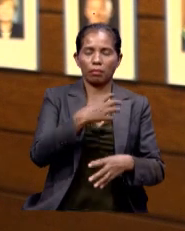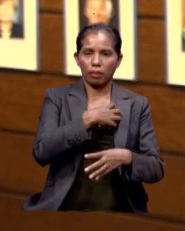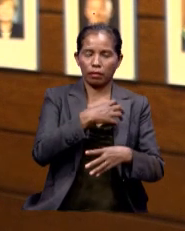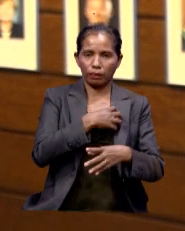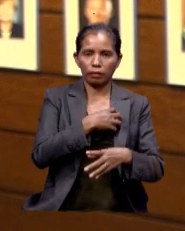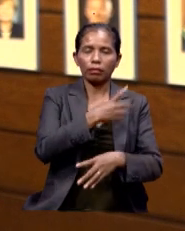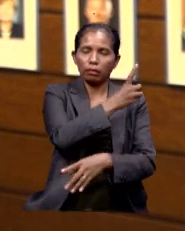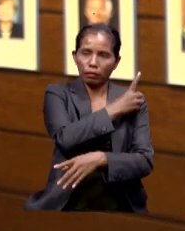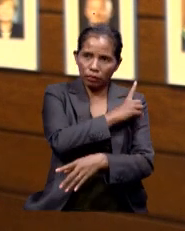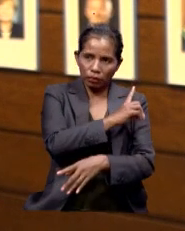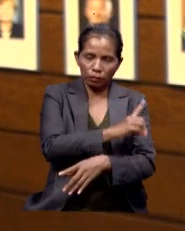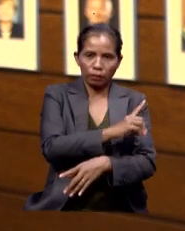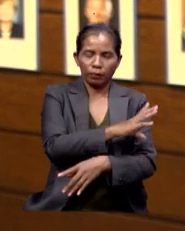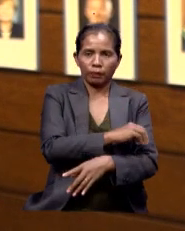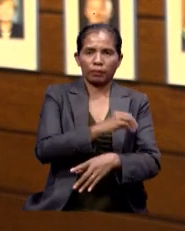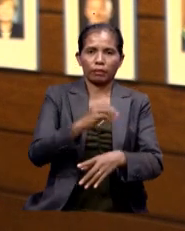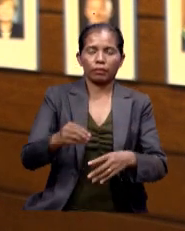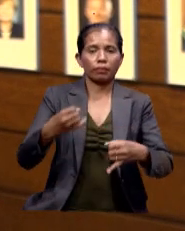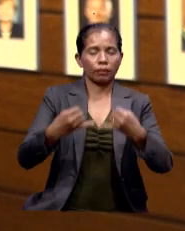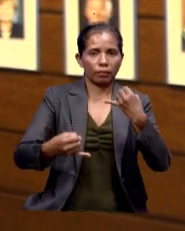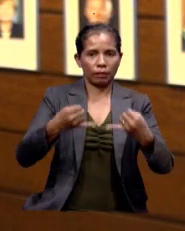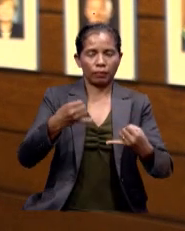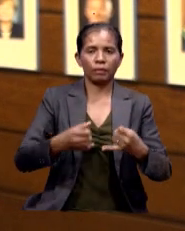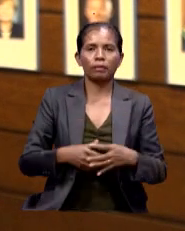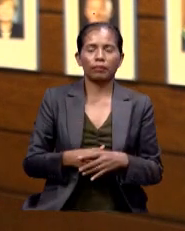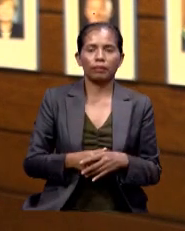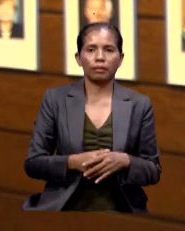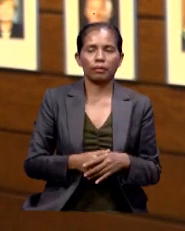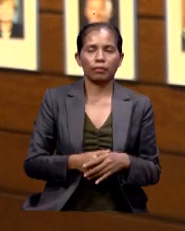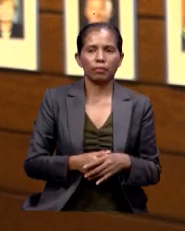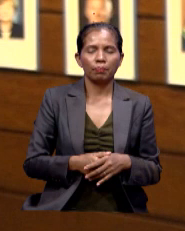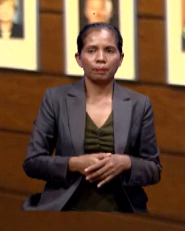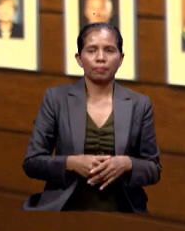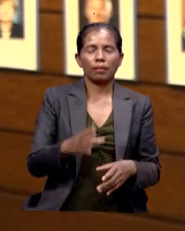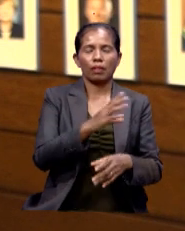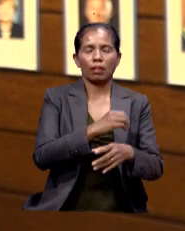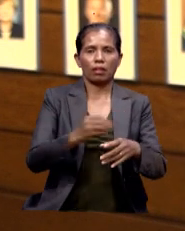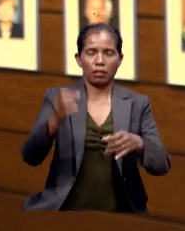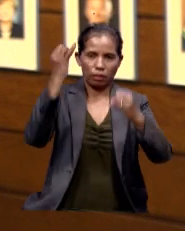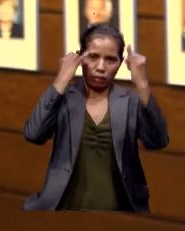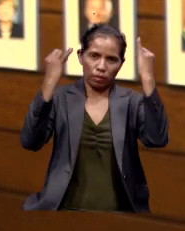defesa, defensoria pública, e de formação profissional,